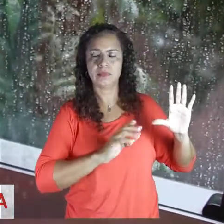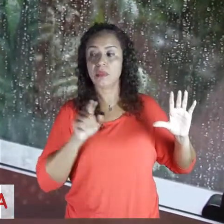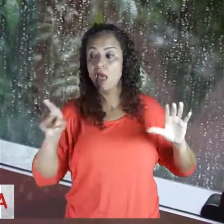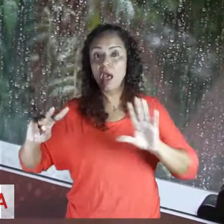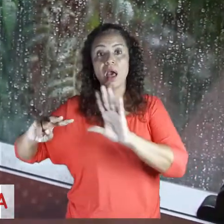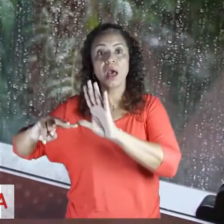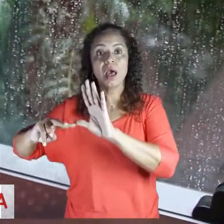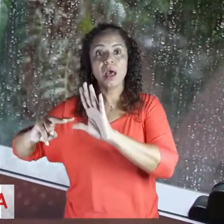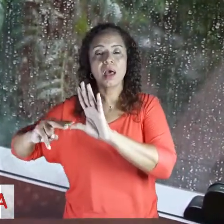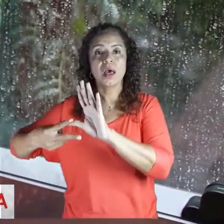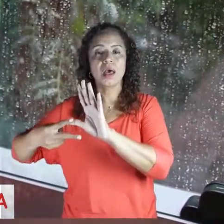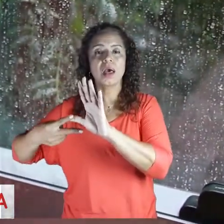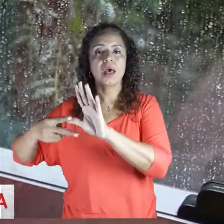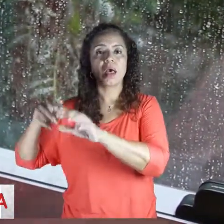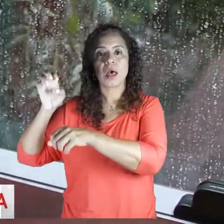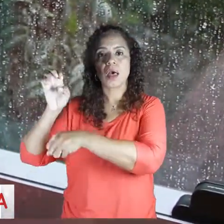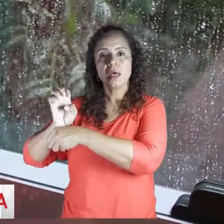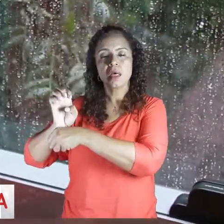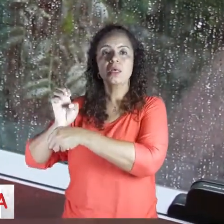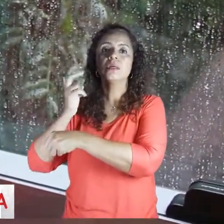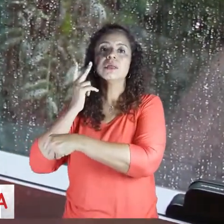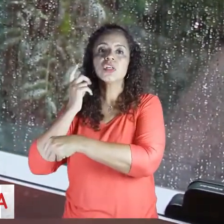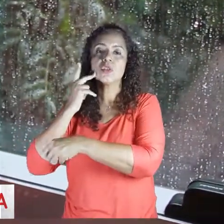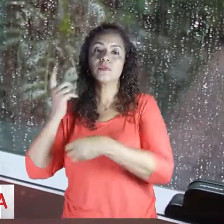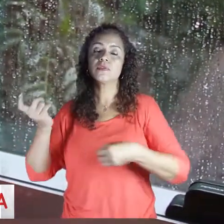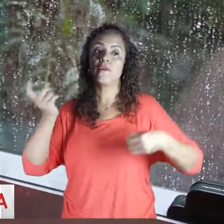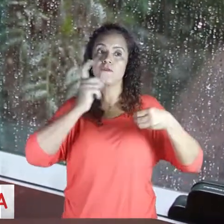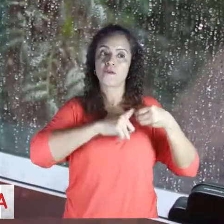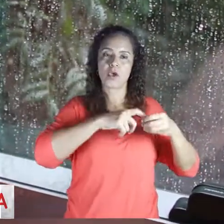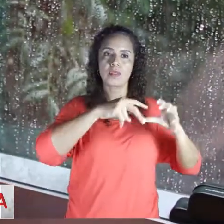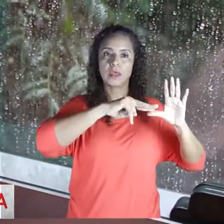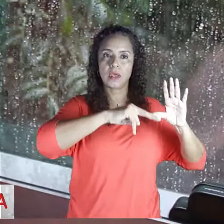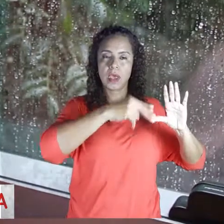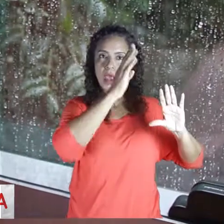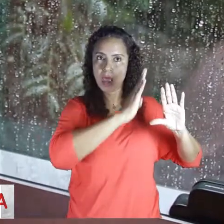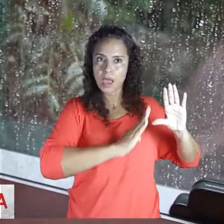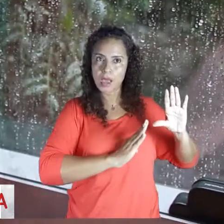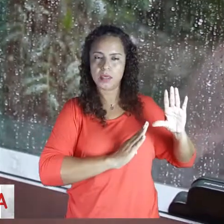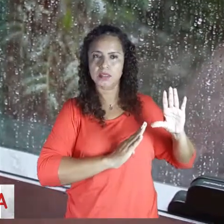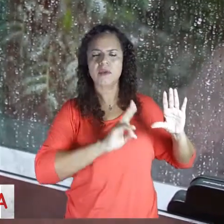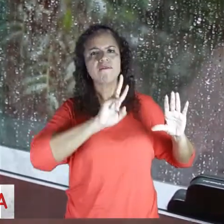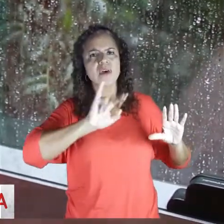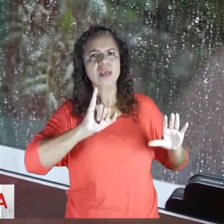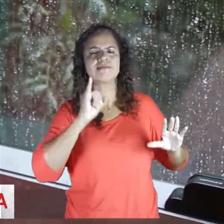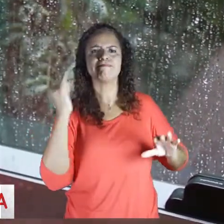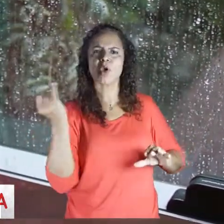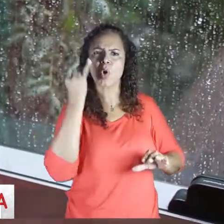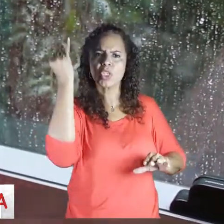Ball e vai ser extremamente importante né